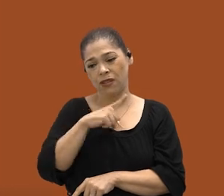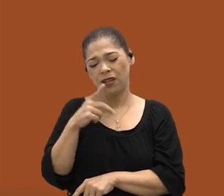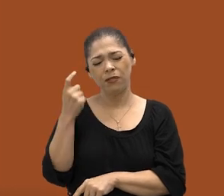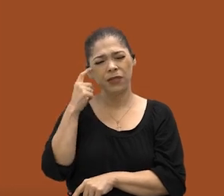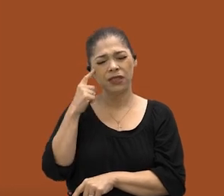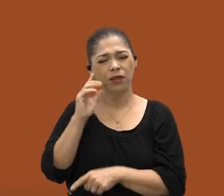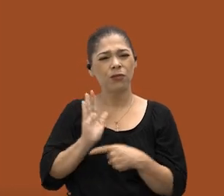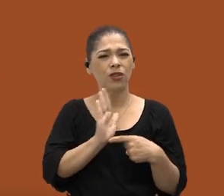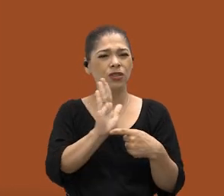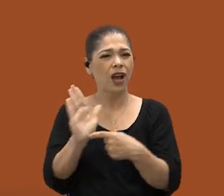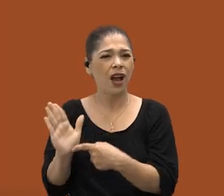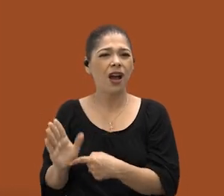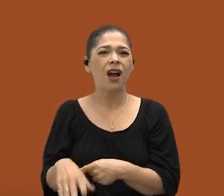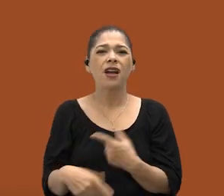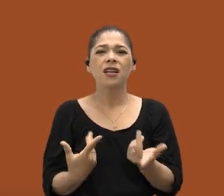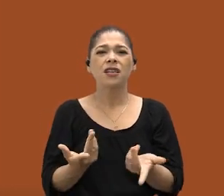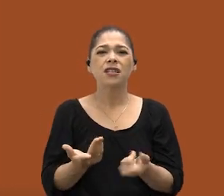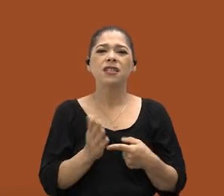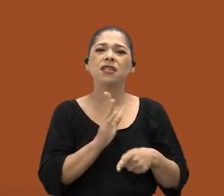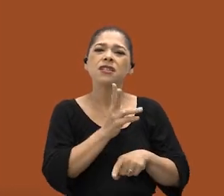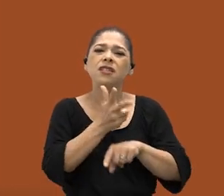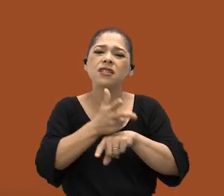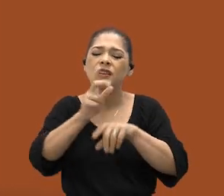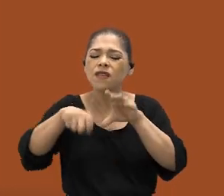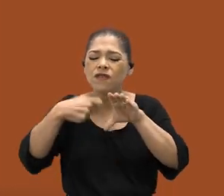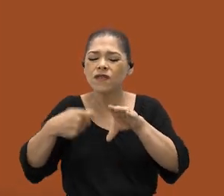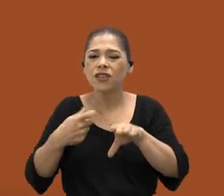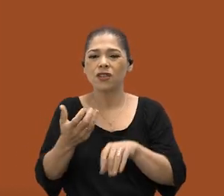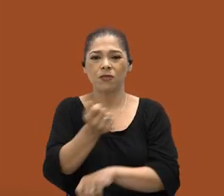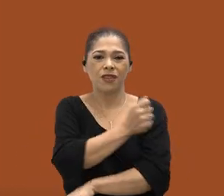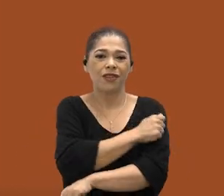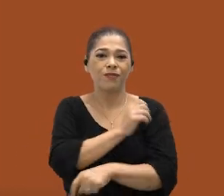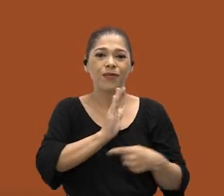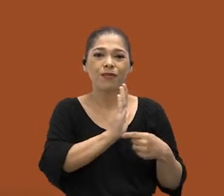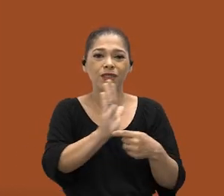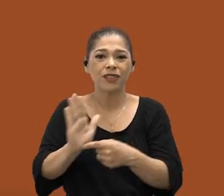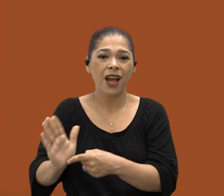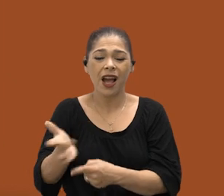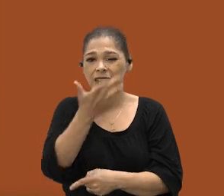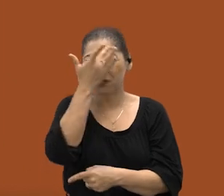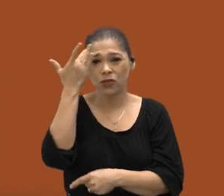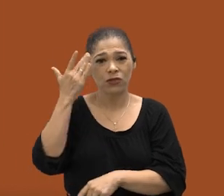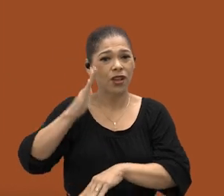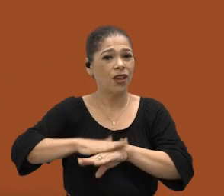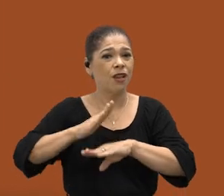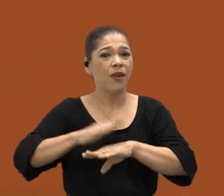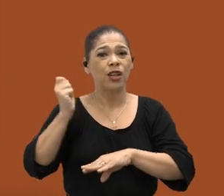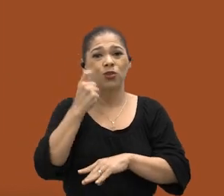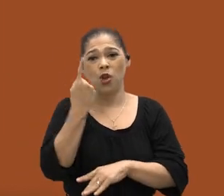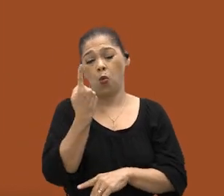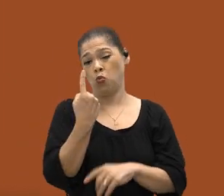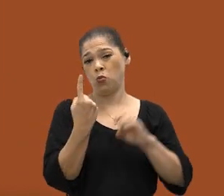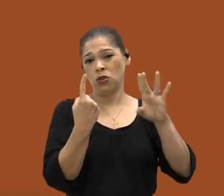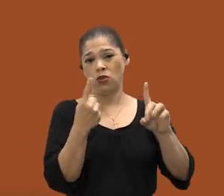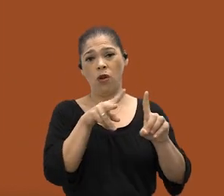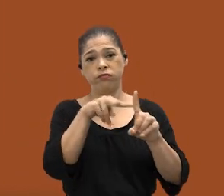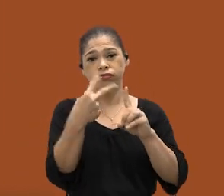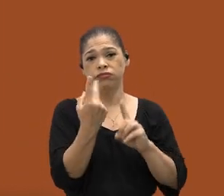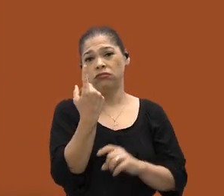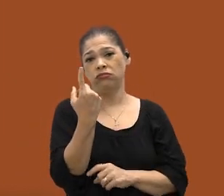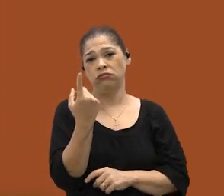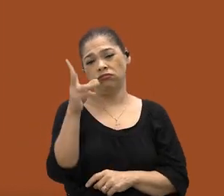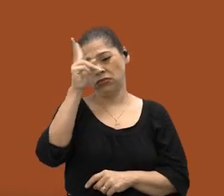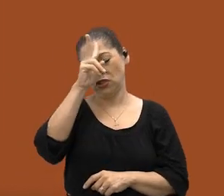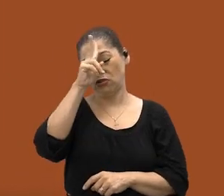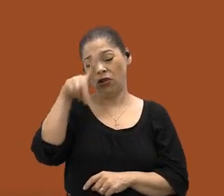Eu sempre gosto de passar esse vídeo para os alunos justamente para mostrar que as pessoas são sempre mais do que uma história única e